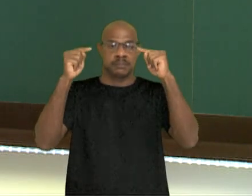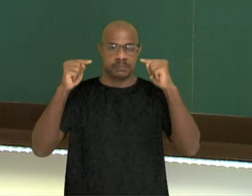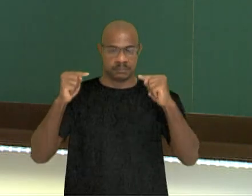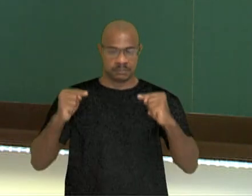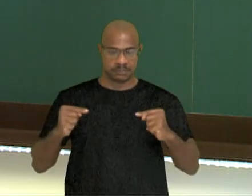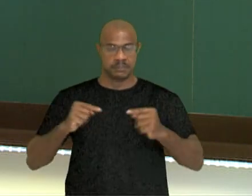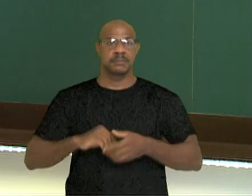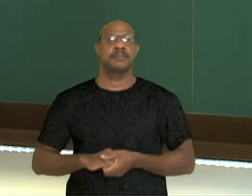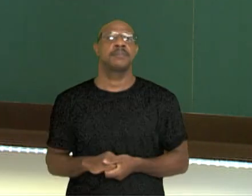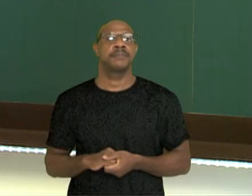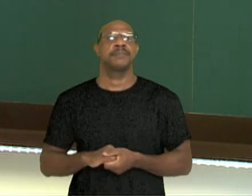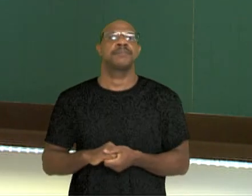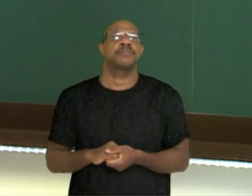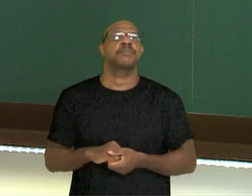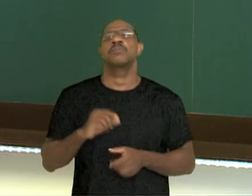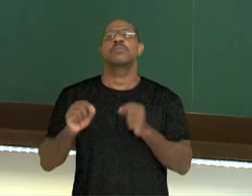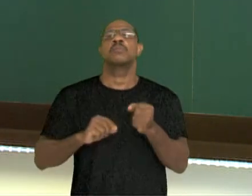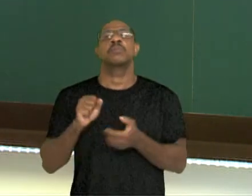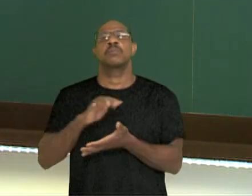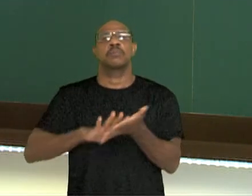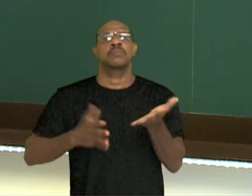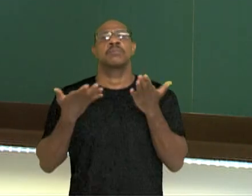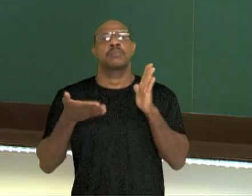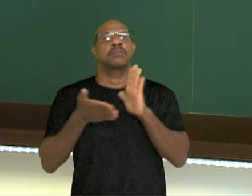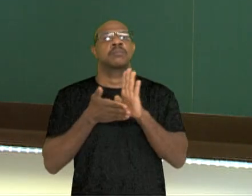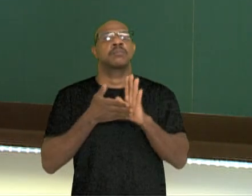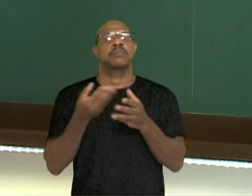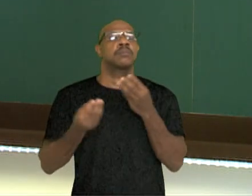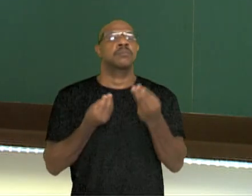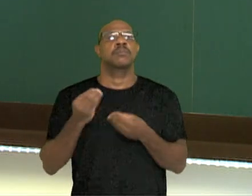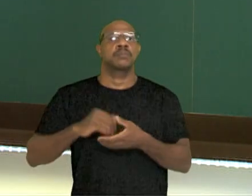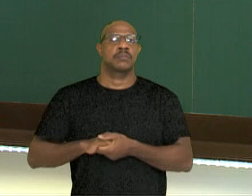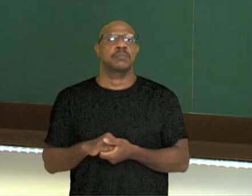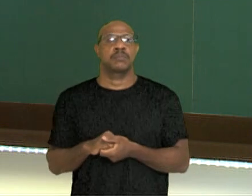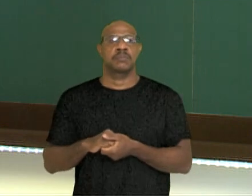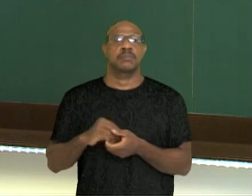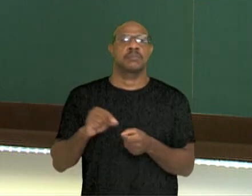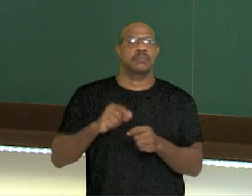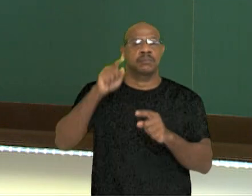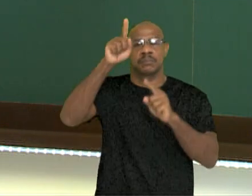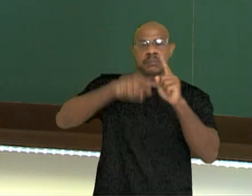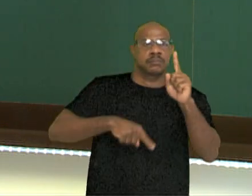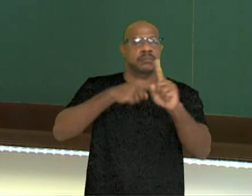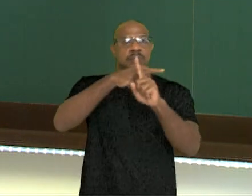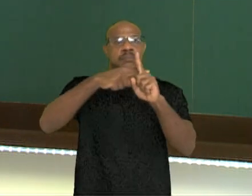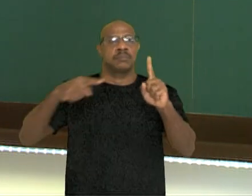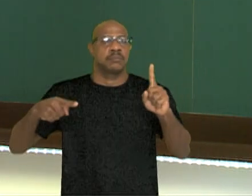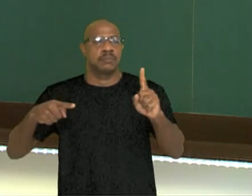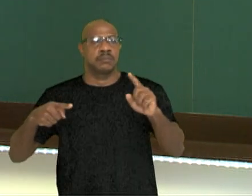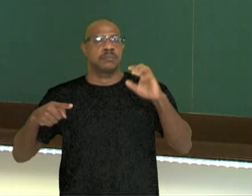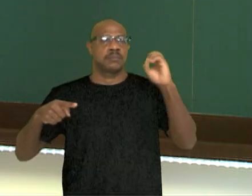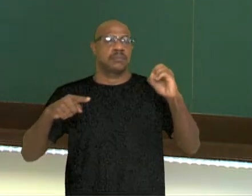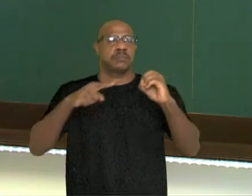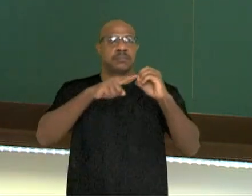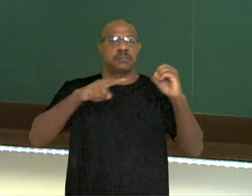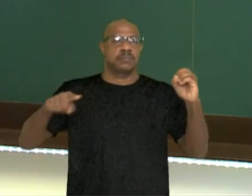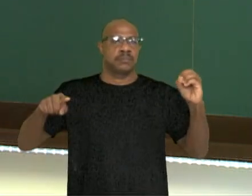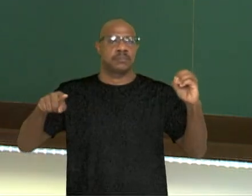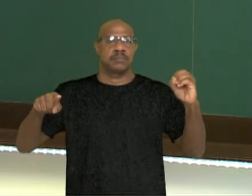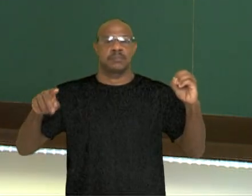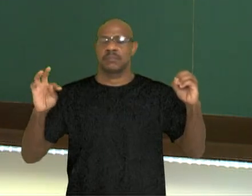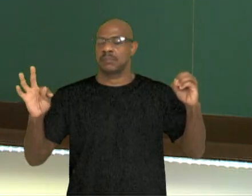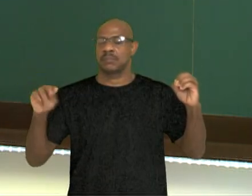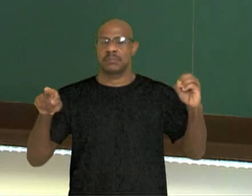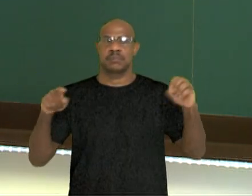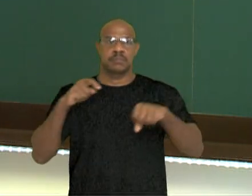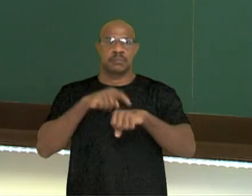está, né, nos colocando aí como proposta, né? Então vamos lá, fazendo aqui o gráfico, né, eixo que representa o tempo